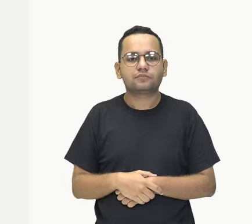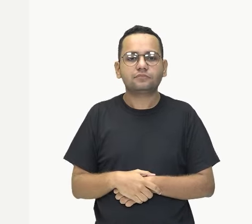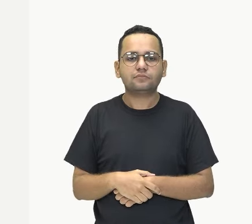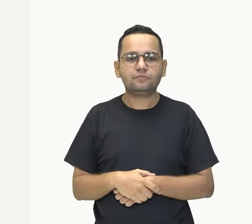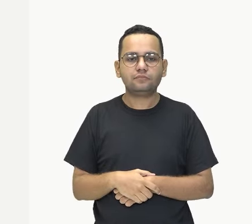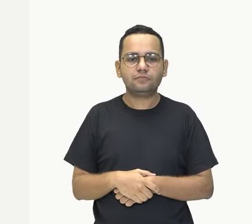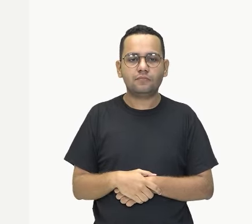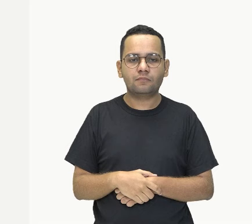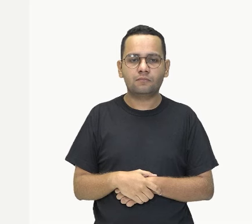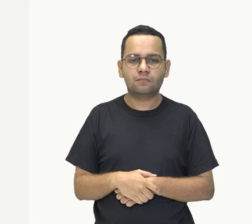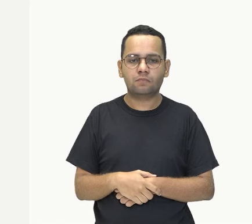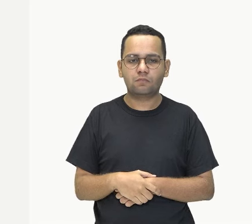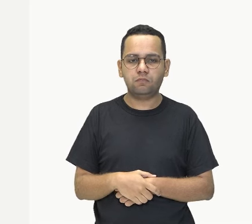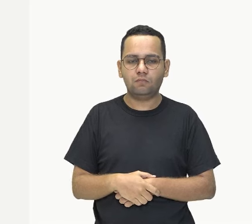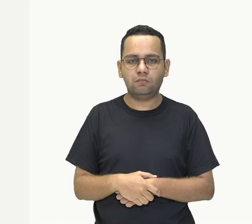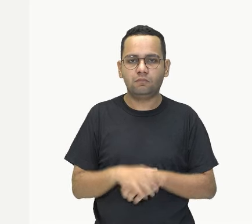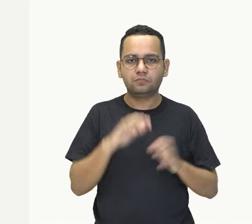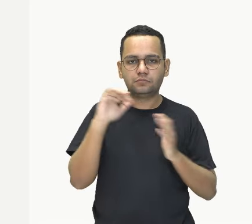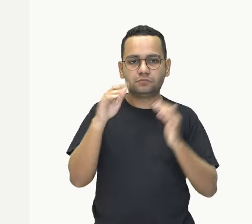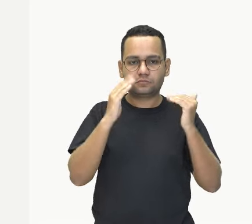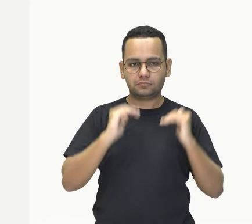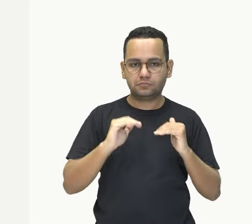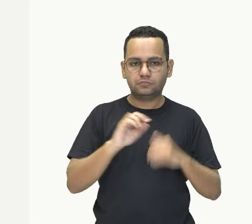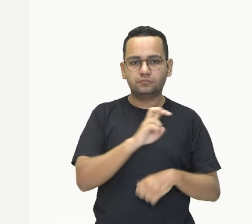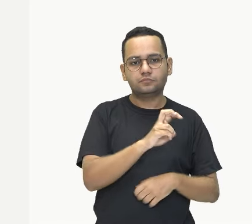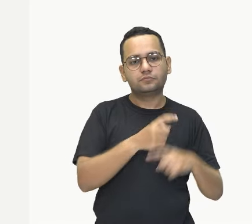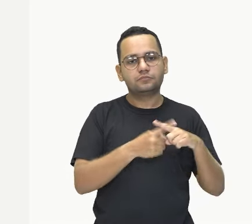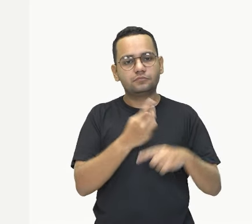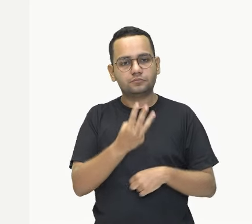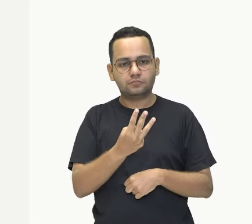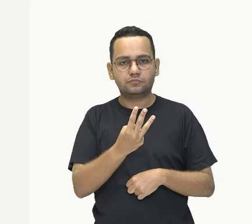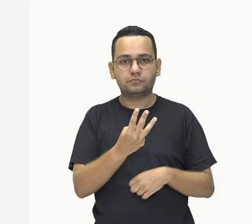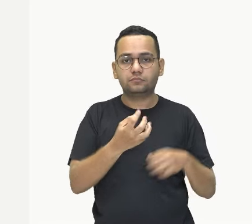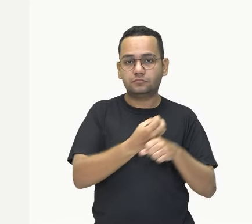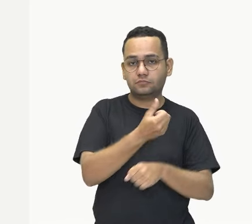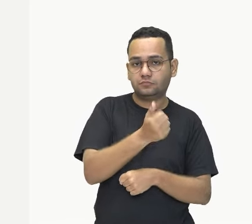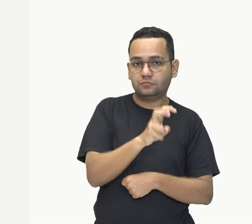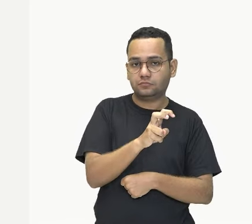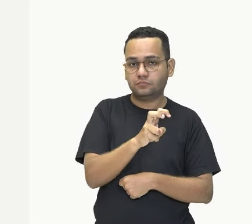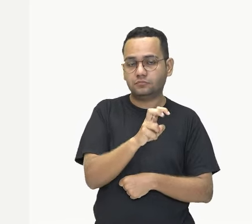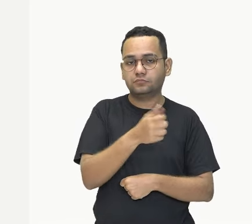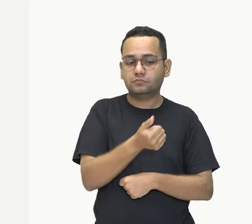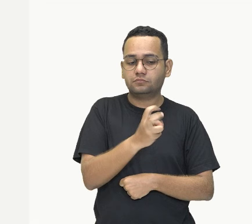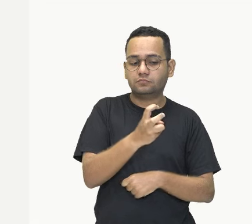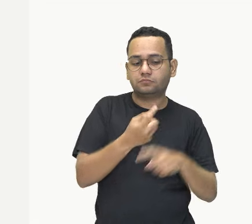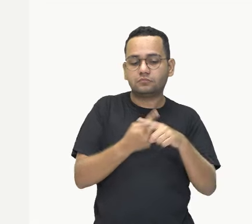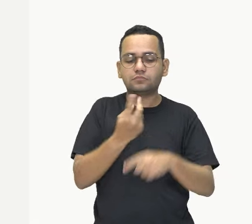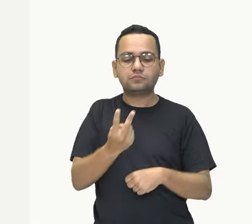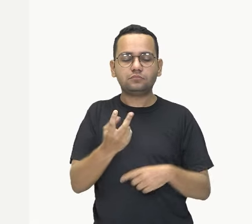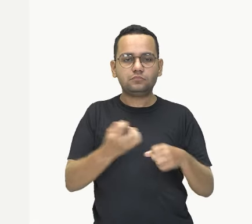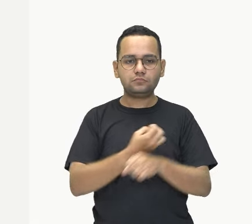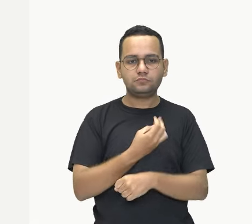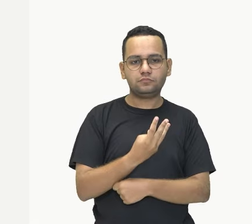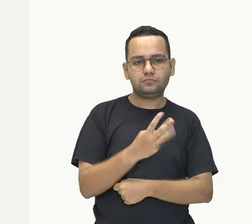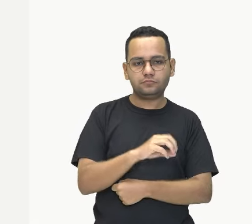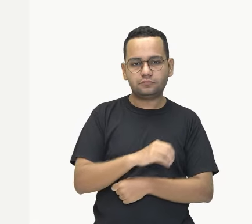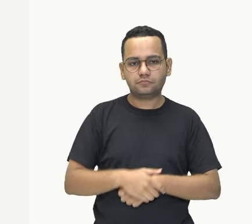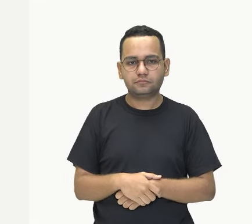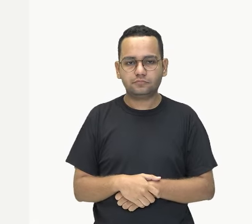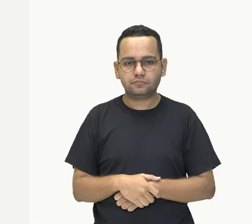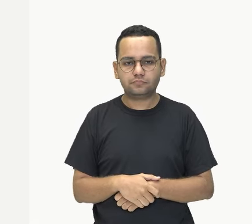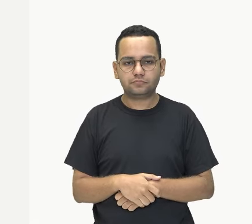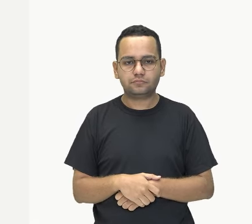Ó, 5 vezes 3, 15. 15 vezes 2, 30. Aí, ó, aqui